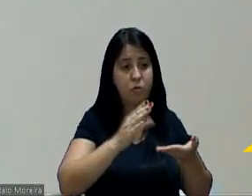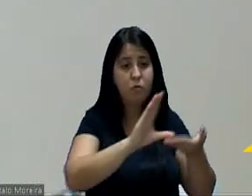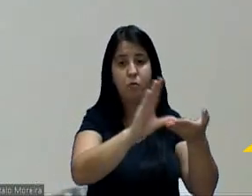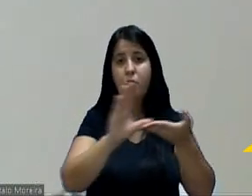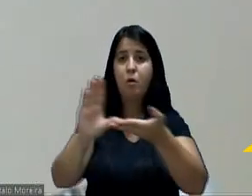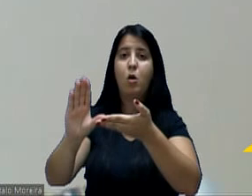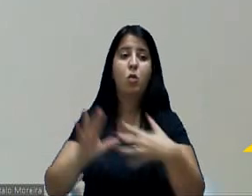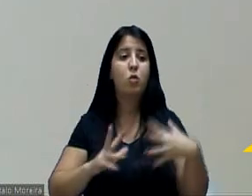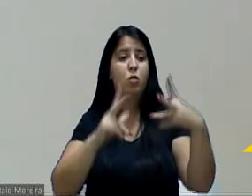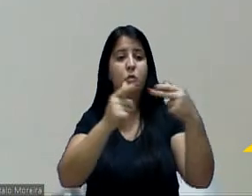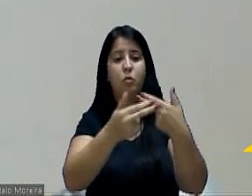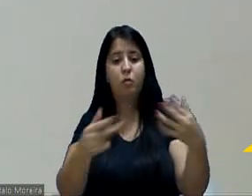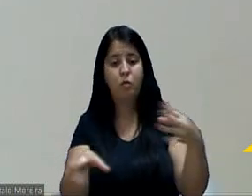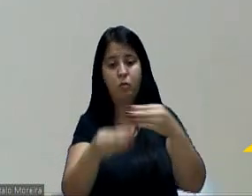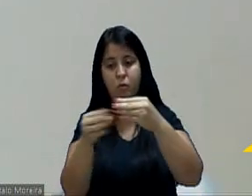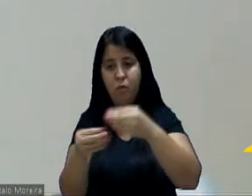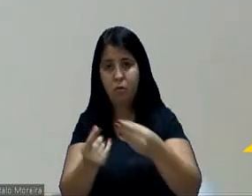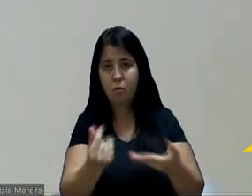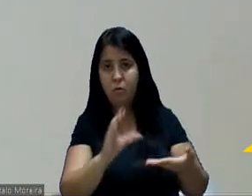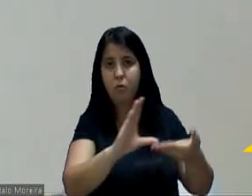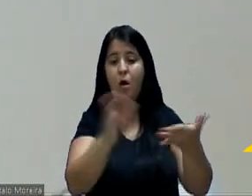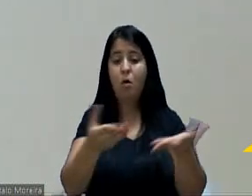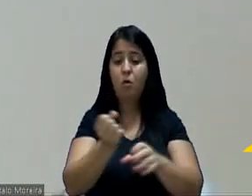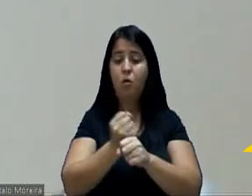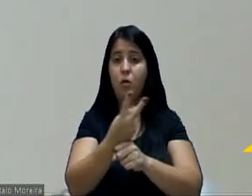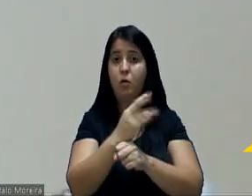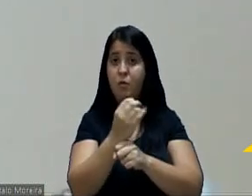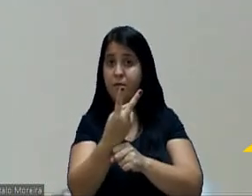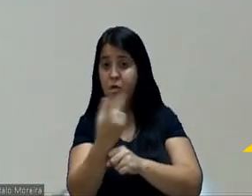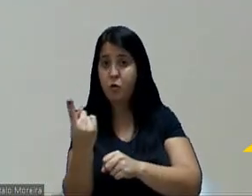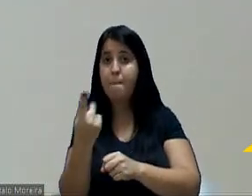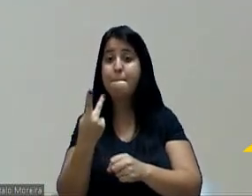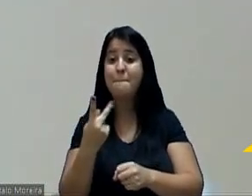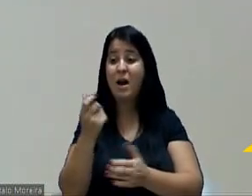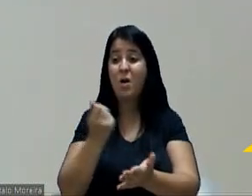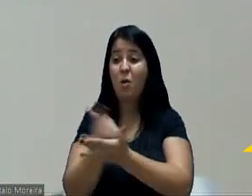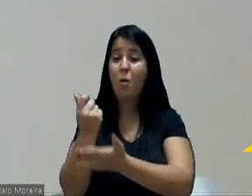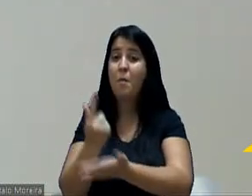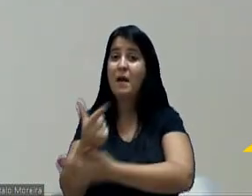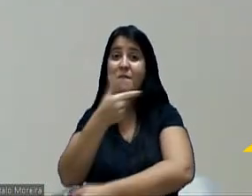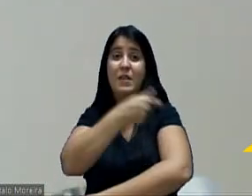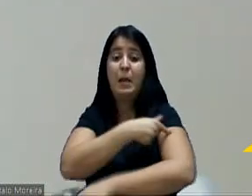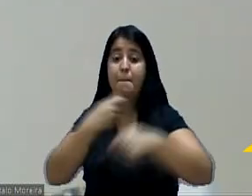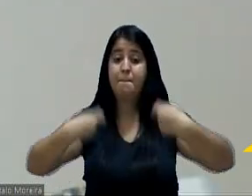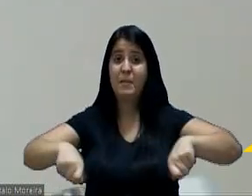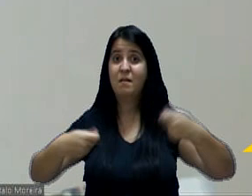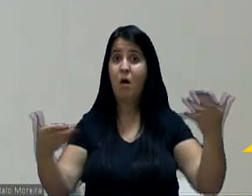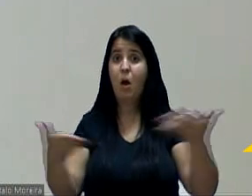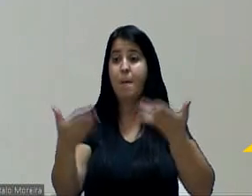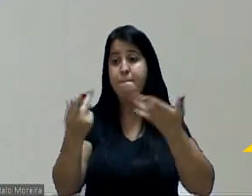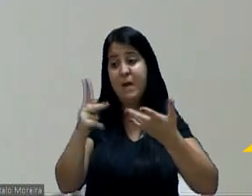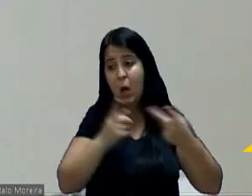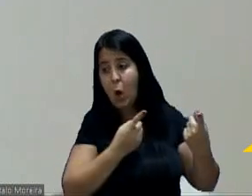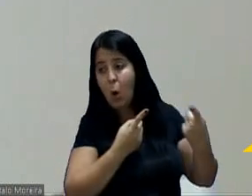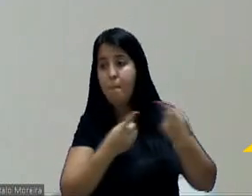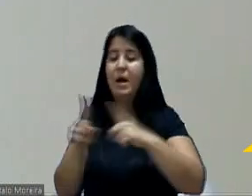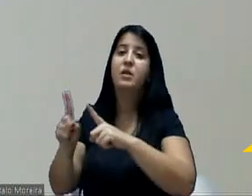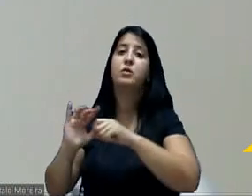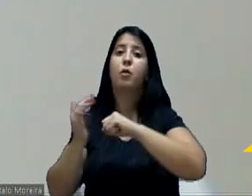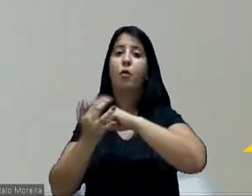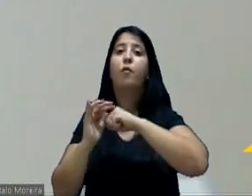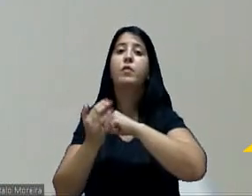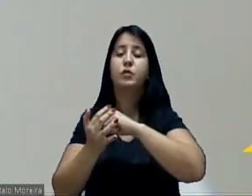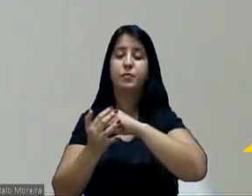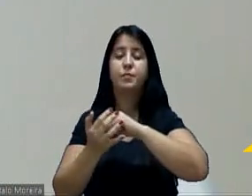emendas impositivas do orçamento 2021 para aquisição de vacinas necessárias ao combate à pandemia do